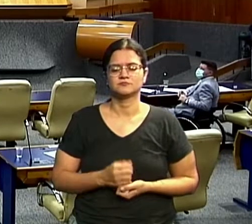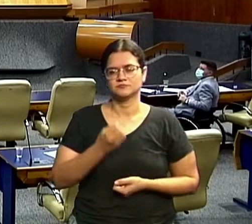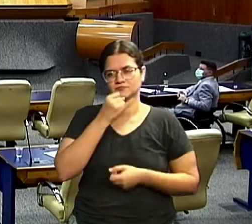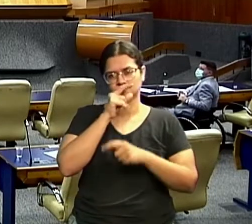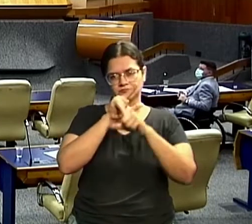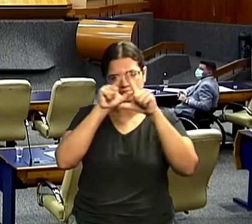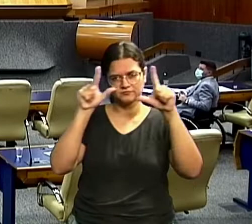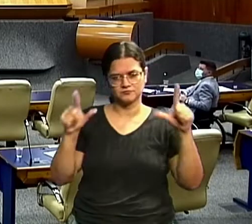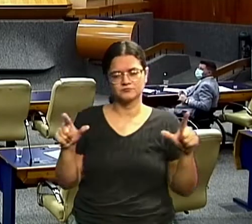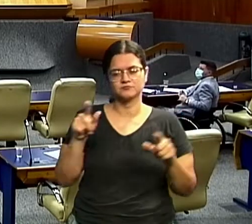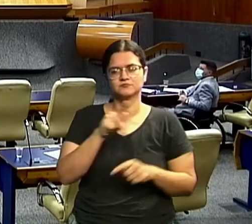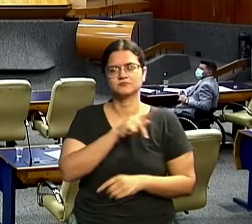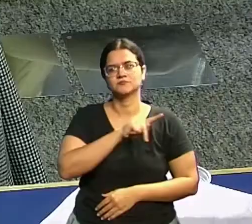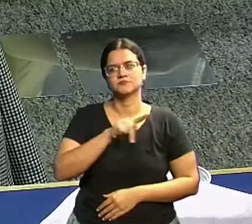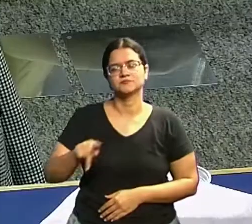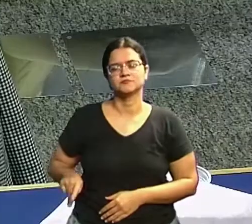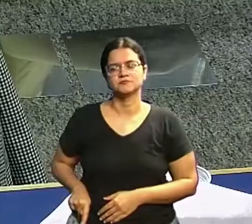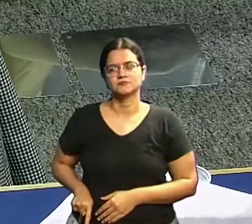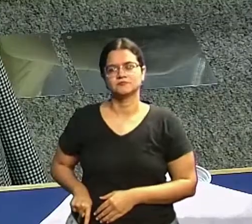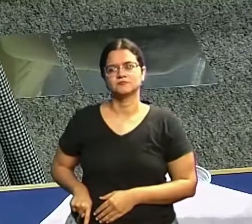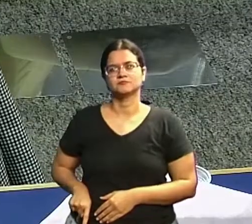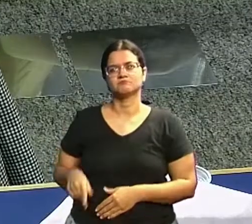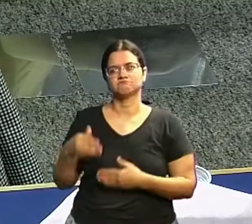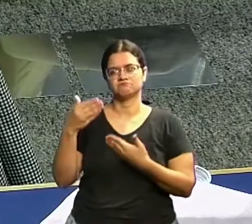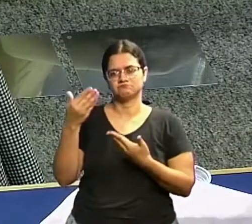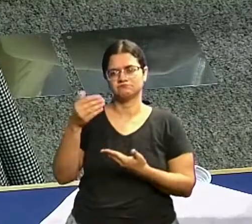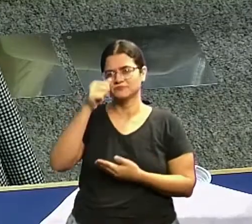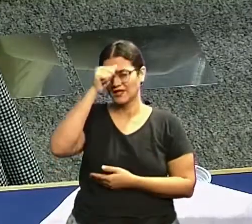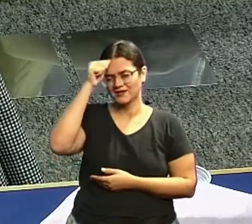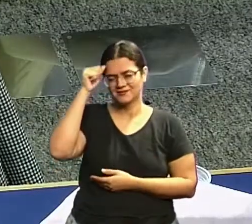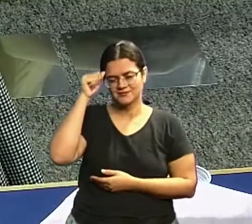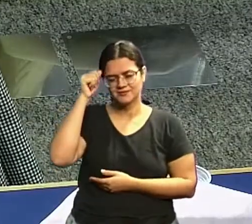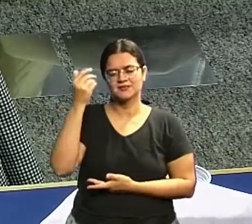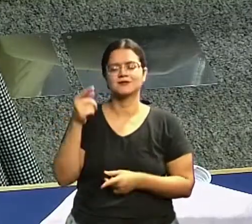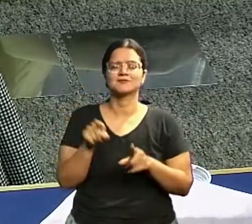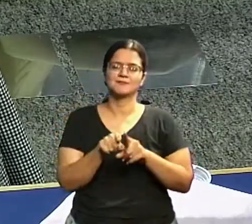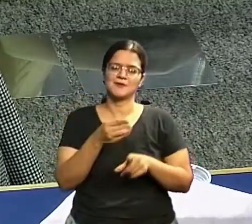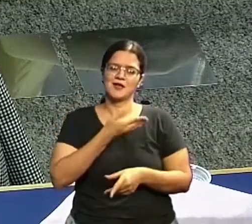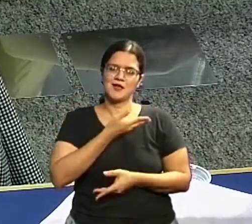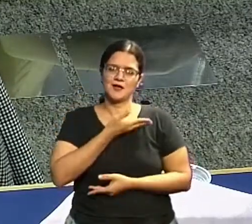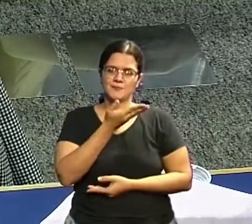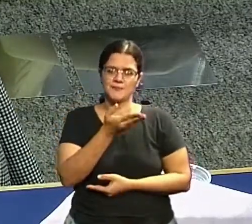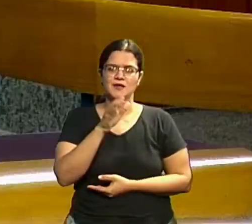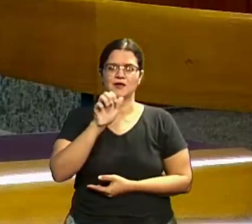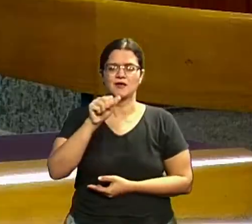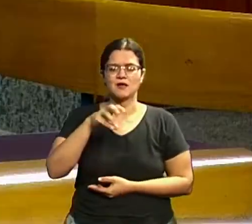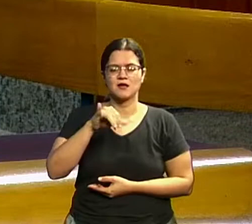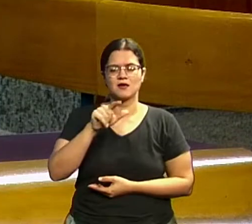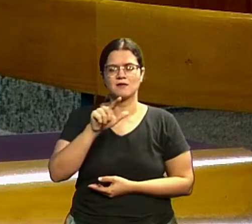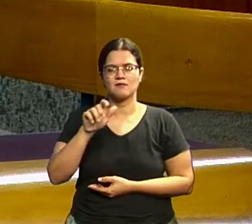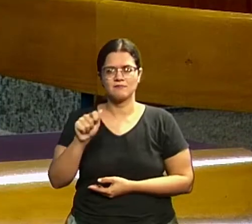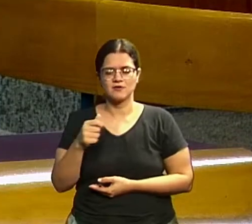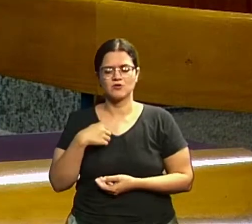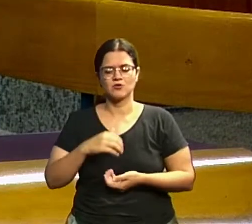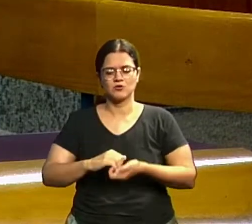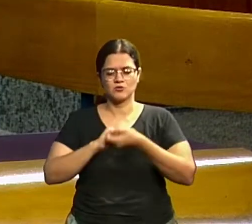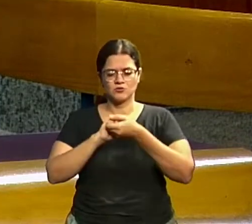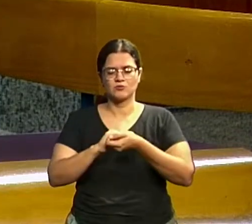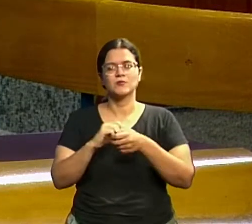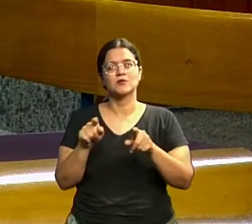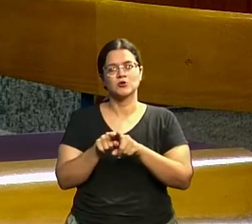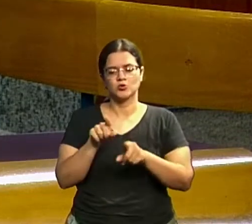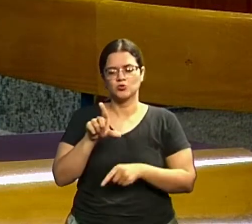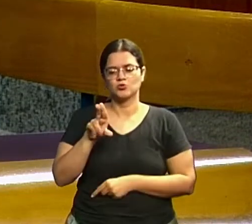Bom dia, presidente. Decano, bom dia, minha amiga, vereadora Camila. Quero cumprimentar a